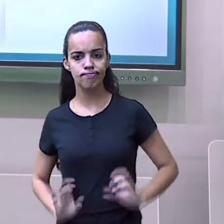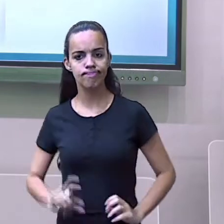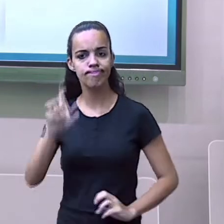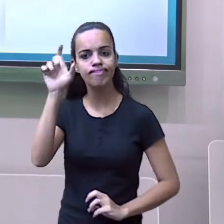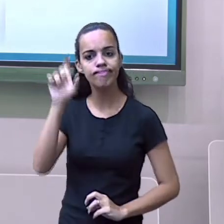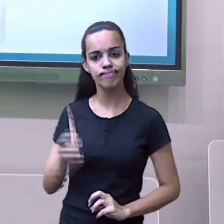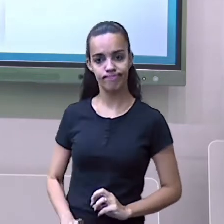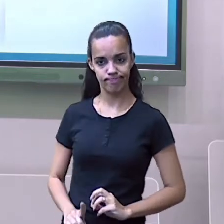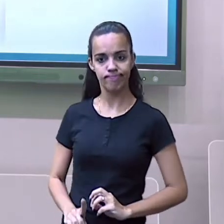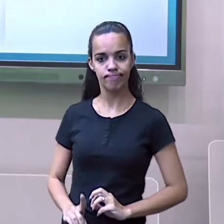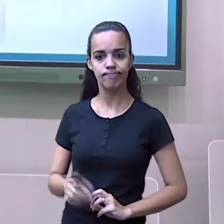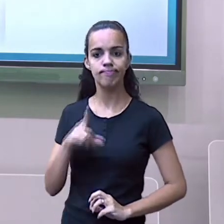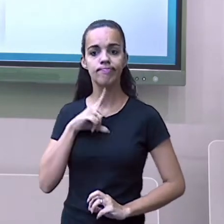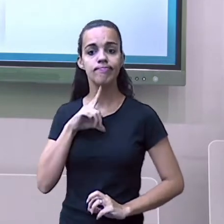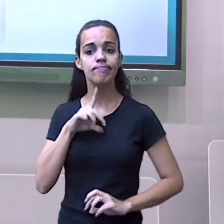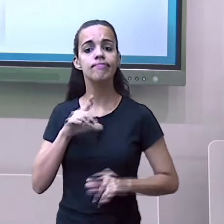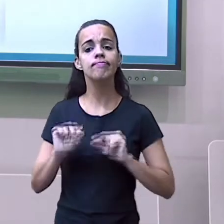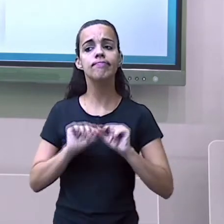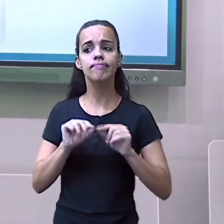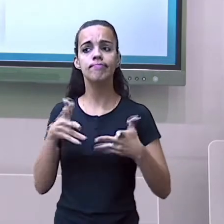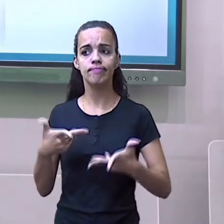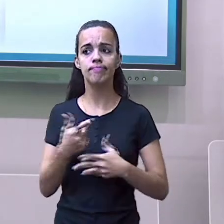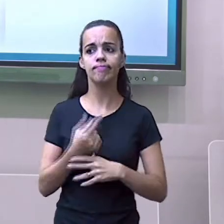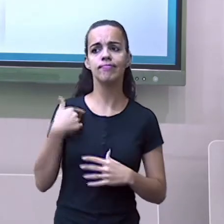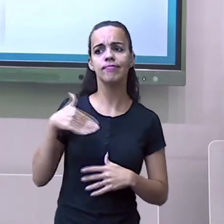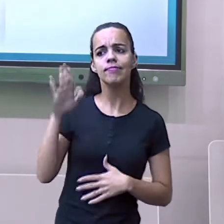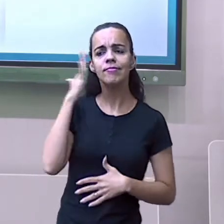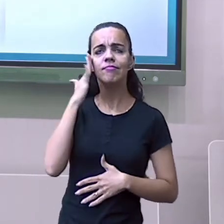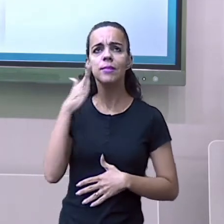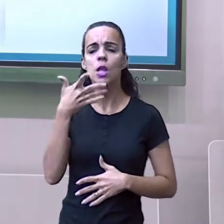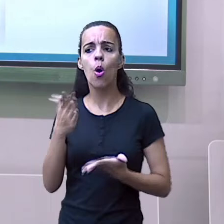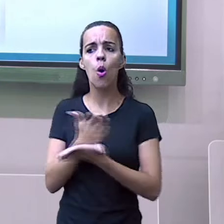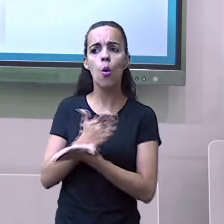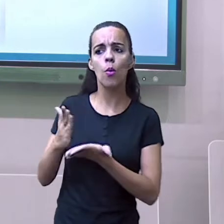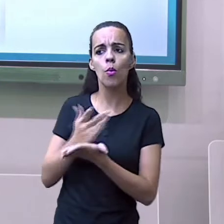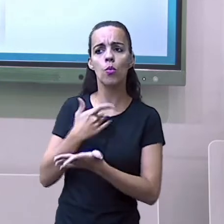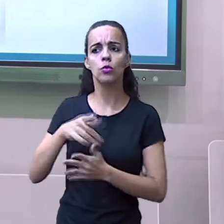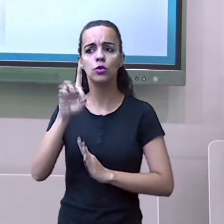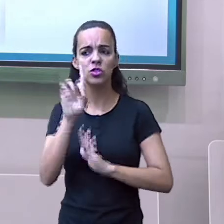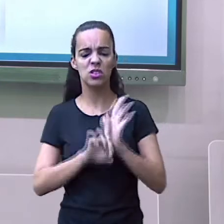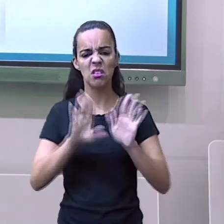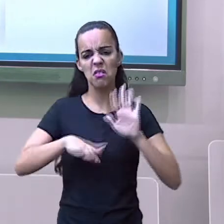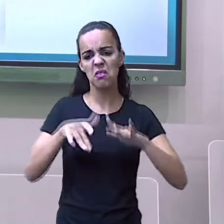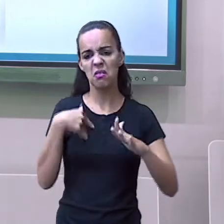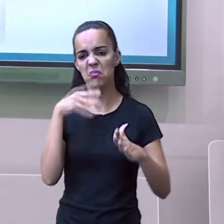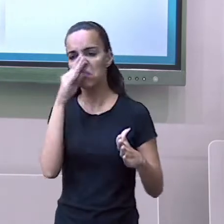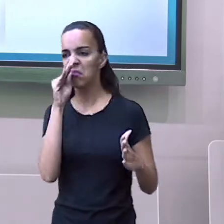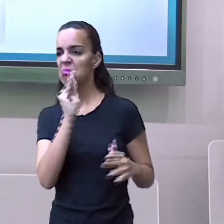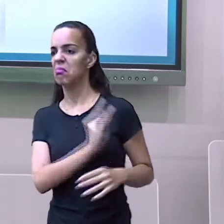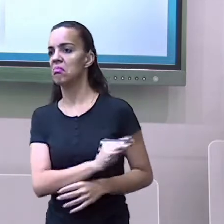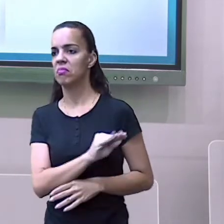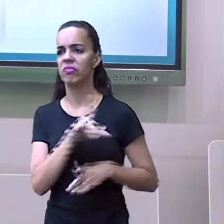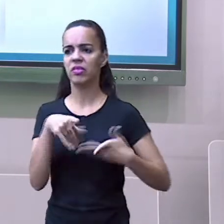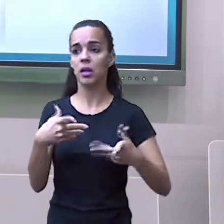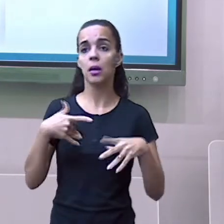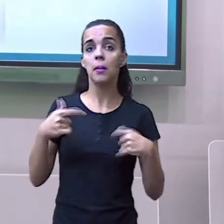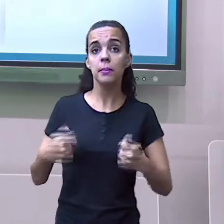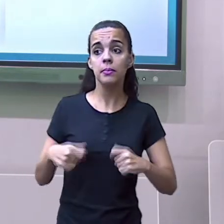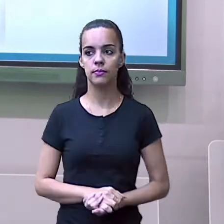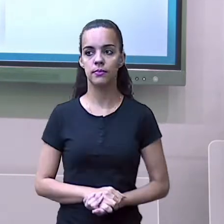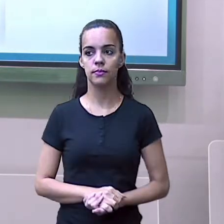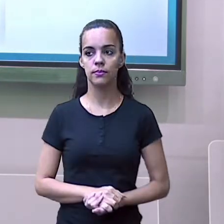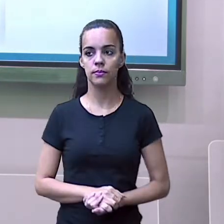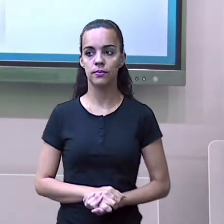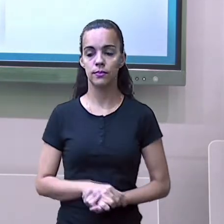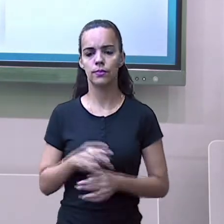não é mesmo? Algumas vezes possuímos alguns direitos que ignoramos e, por isso, somos induzidos ao